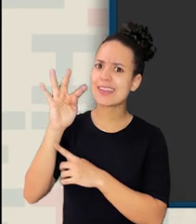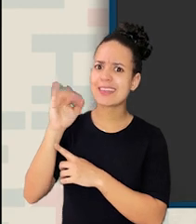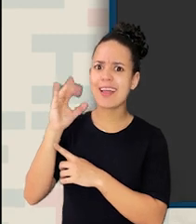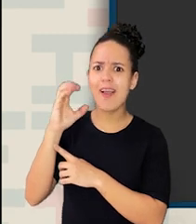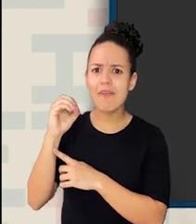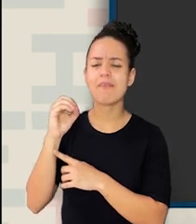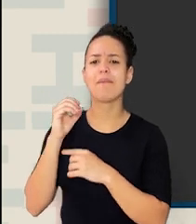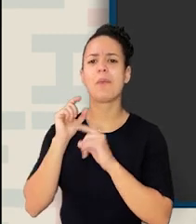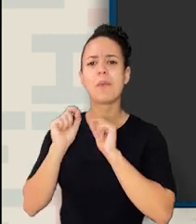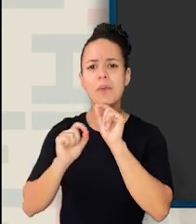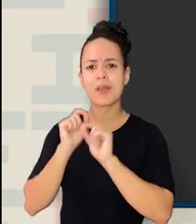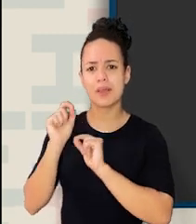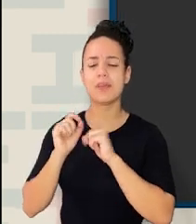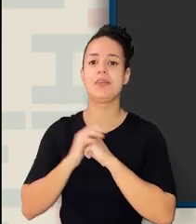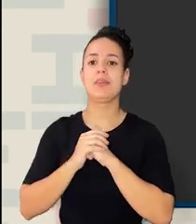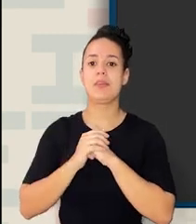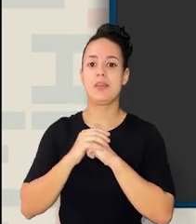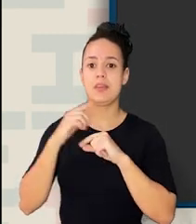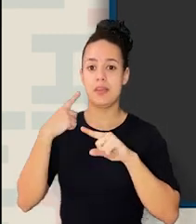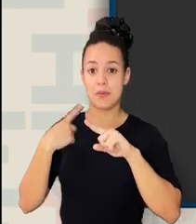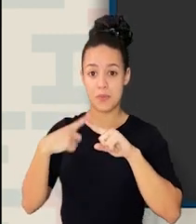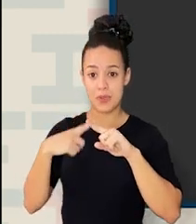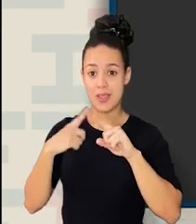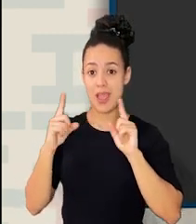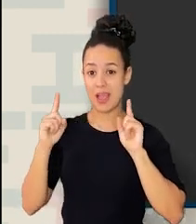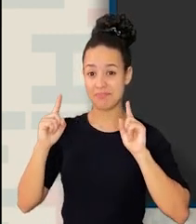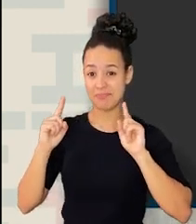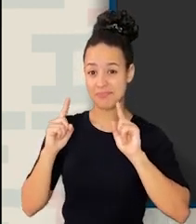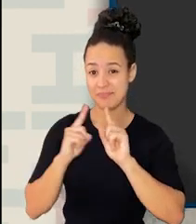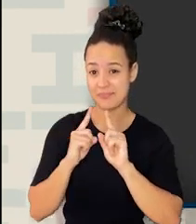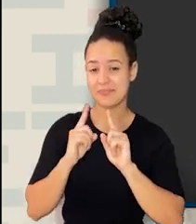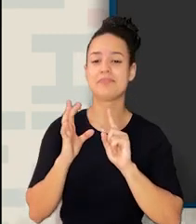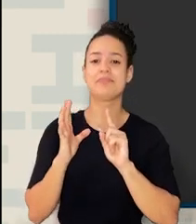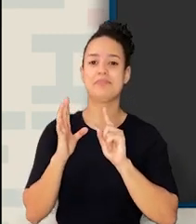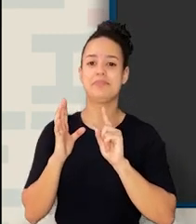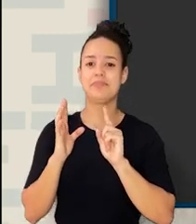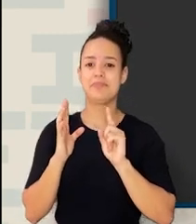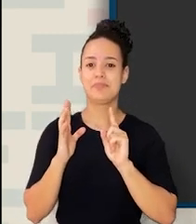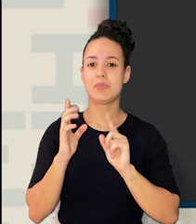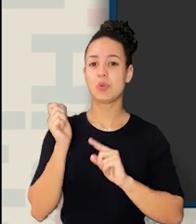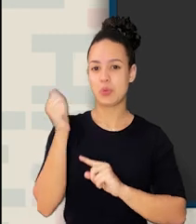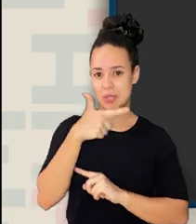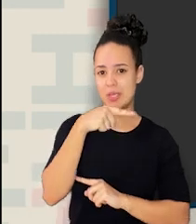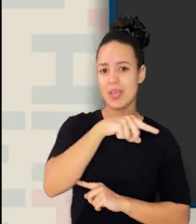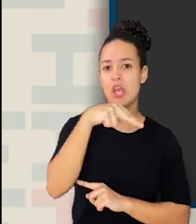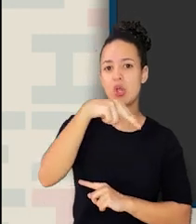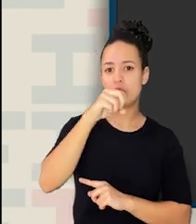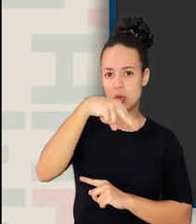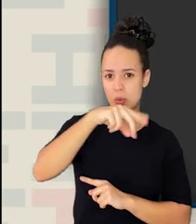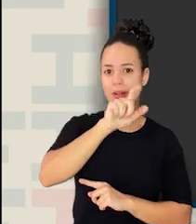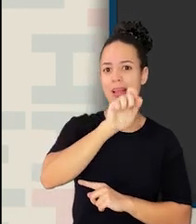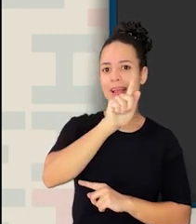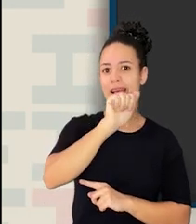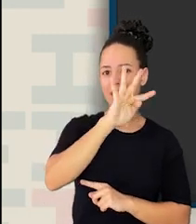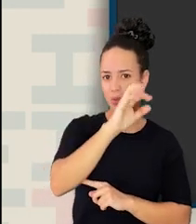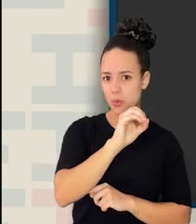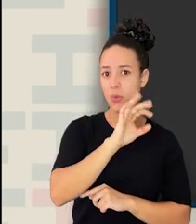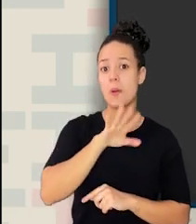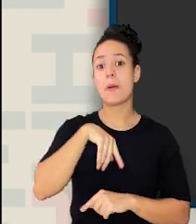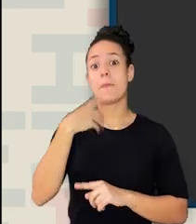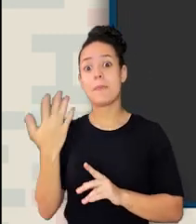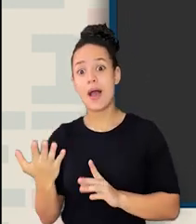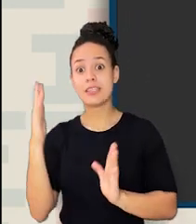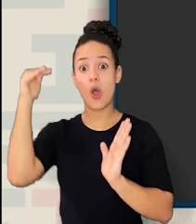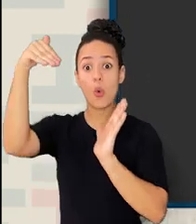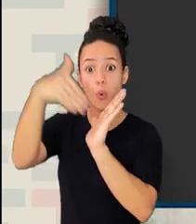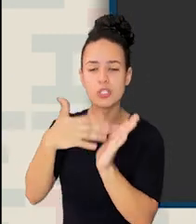É uma nota um pouco mais curta do que essa, do non legato, mas também não é tão curta quanto a última que